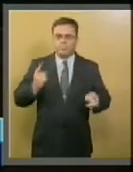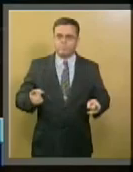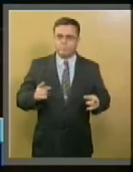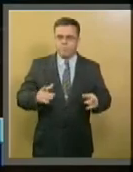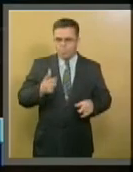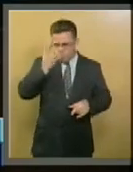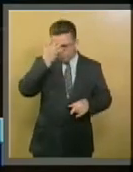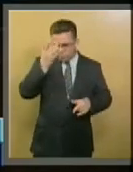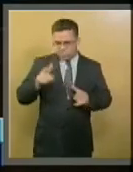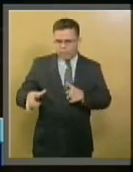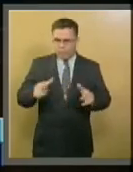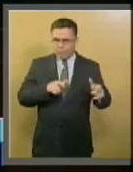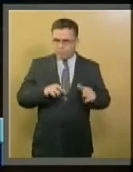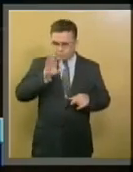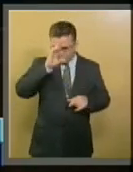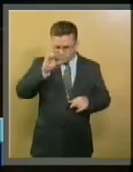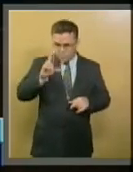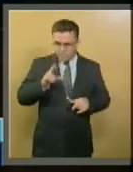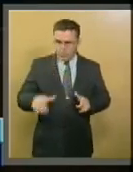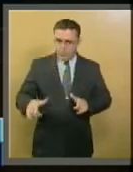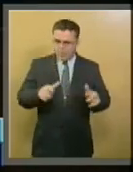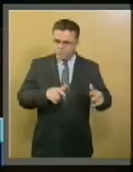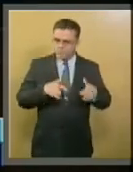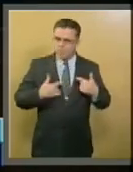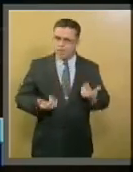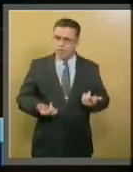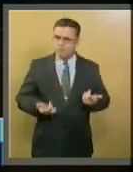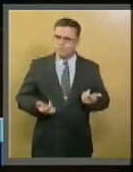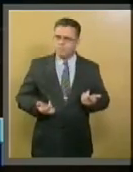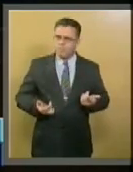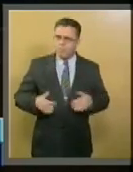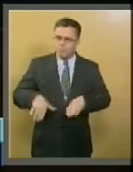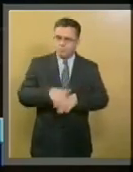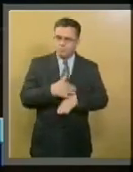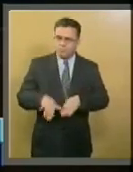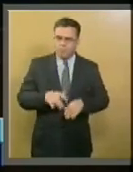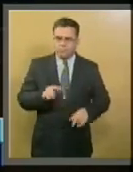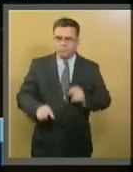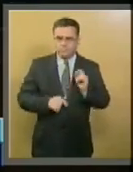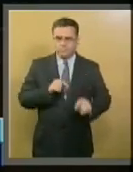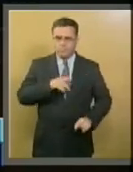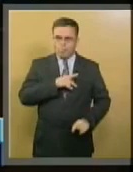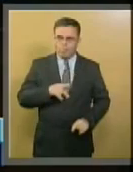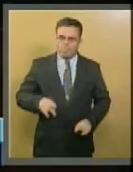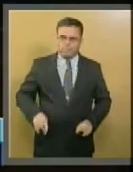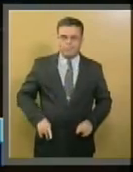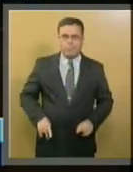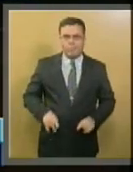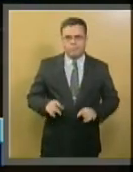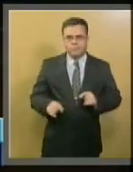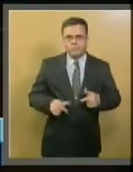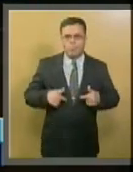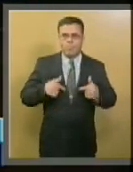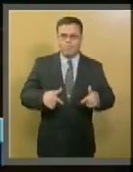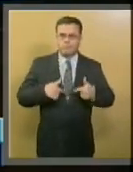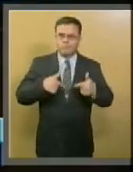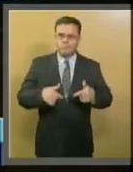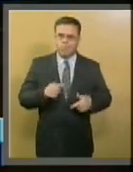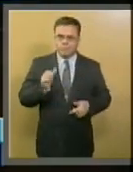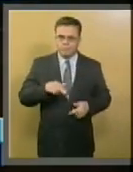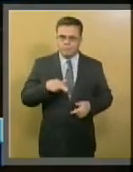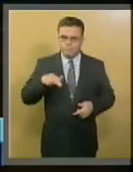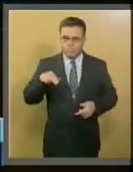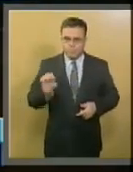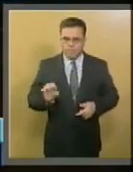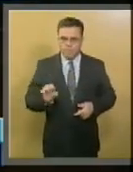a localização do dono de um cão, por exemplo, encontrado nas ruas. A presidente da Associação Defensora dos Animais, Anne Moraes, estima